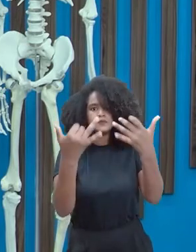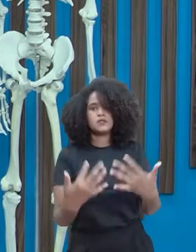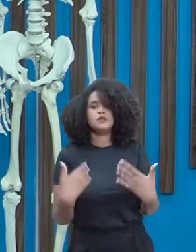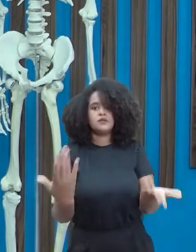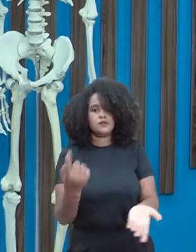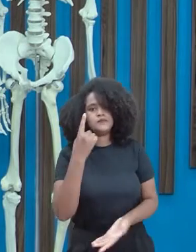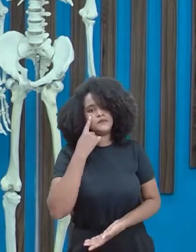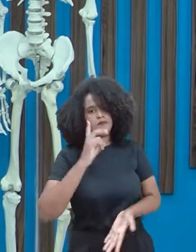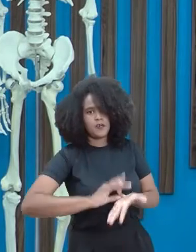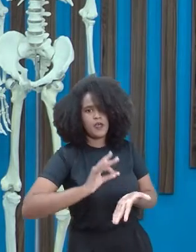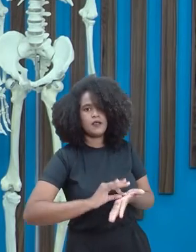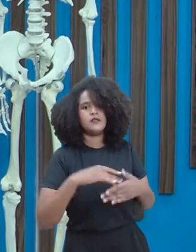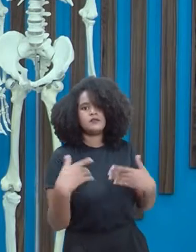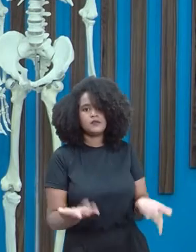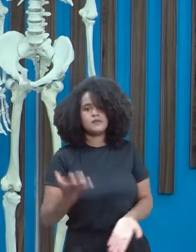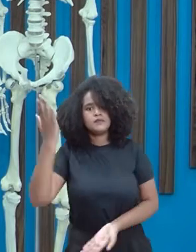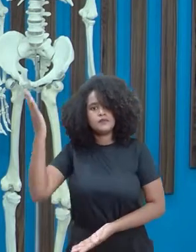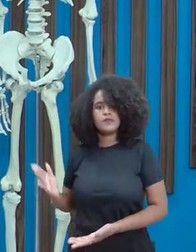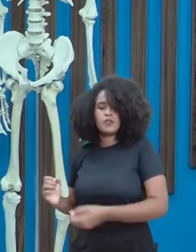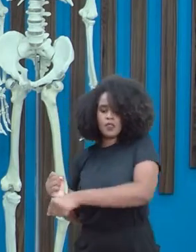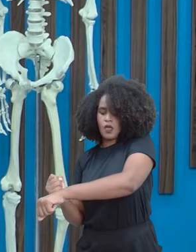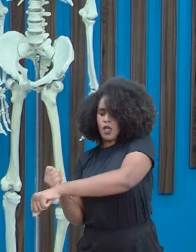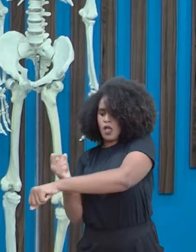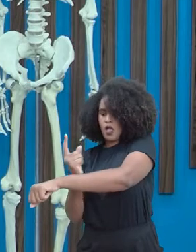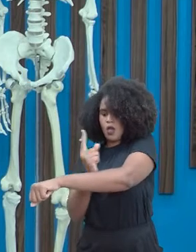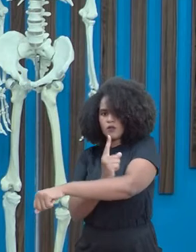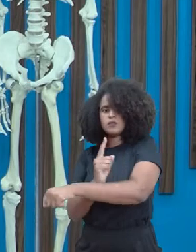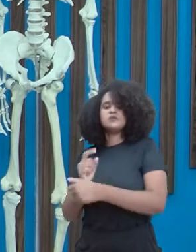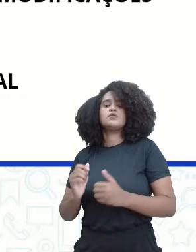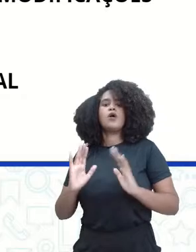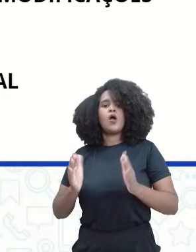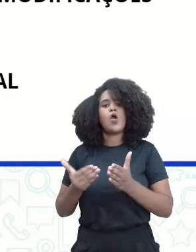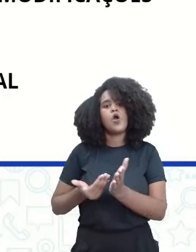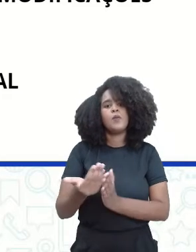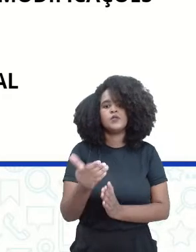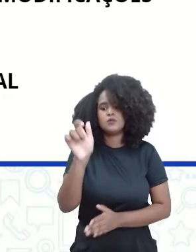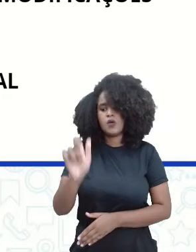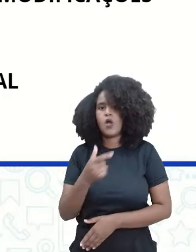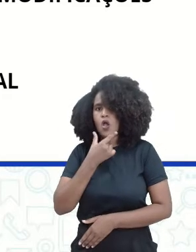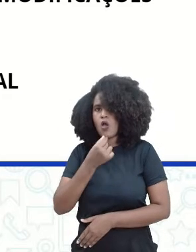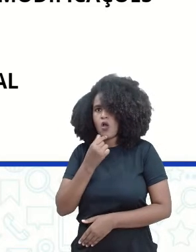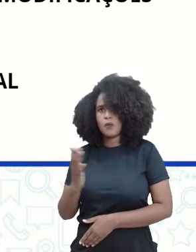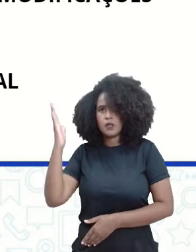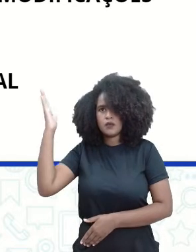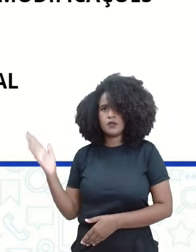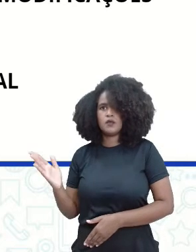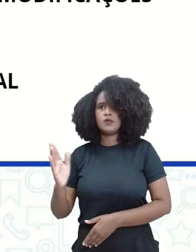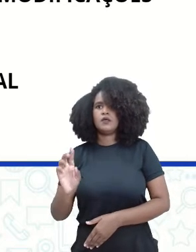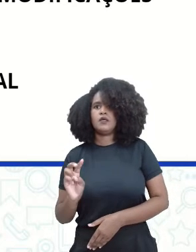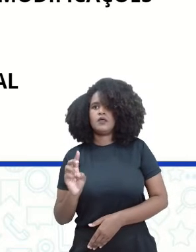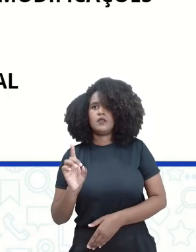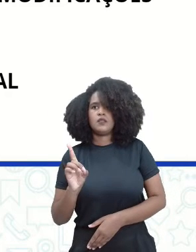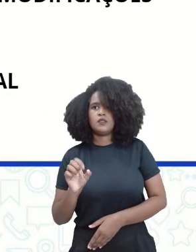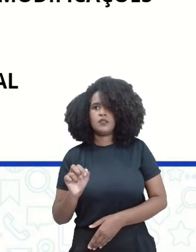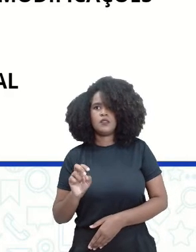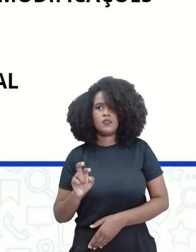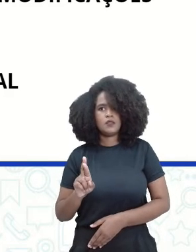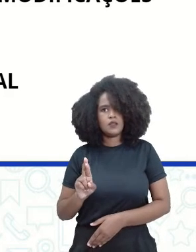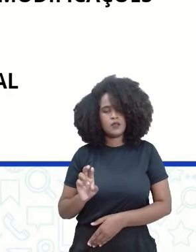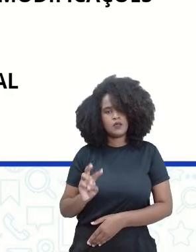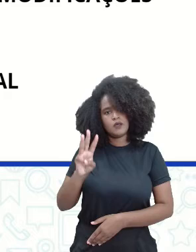Então, essa questão daí da evolução, nós começamos a falar de Charles Darwin, né, um naturalista britânico,